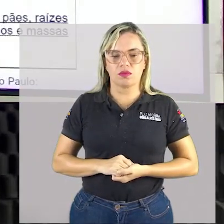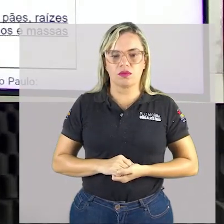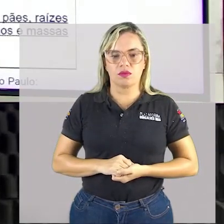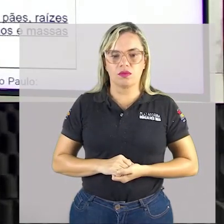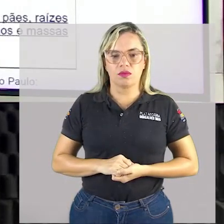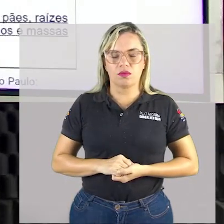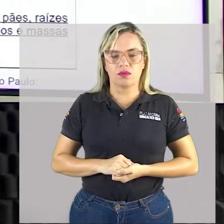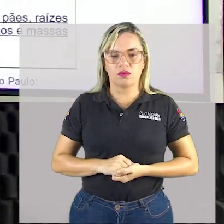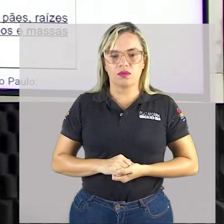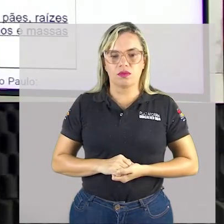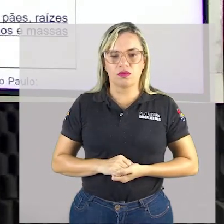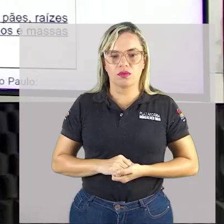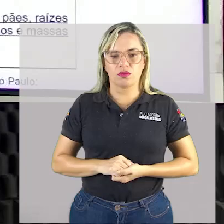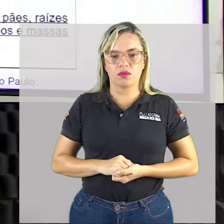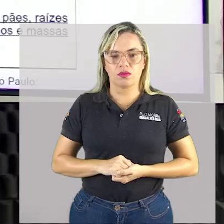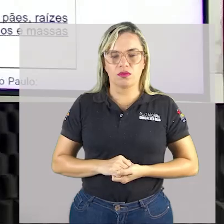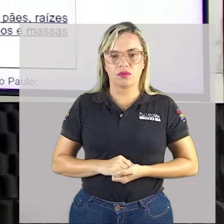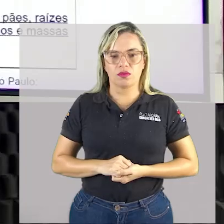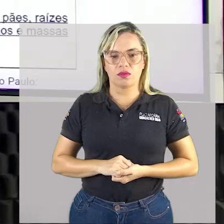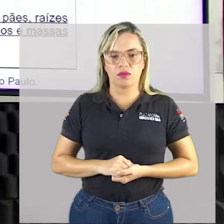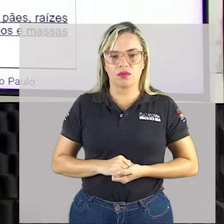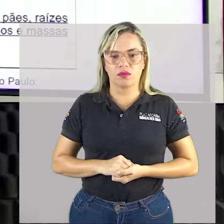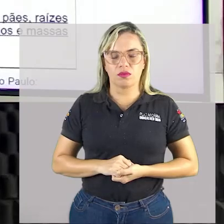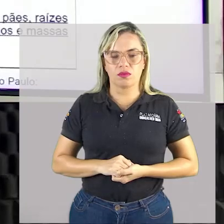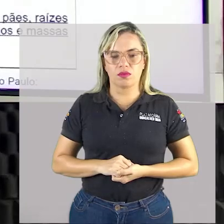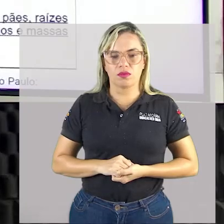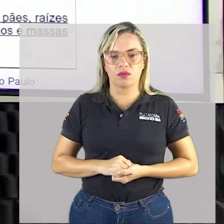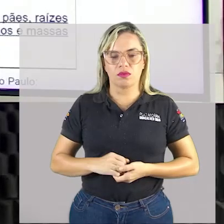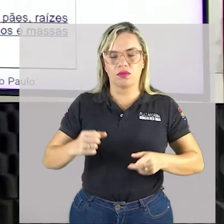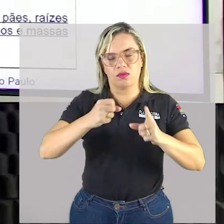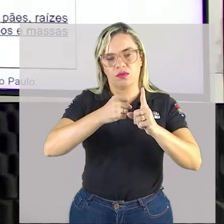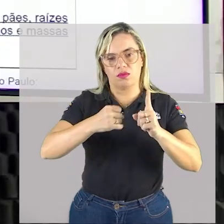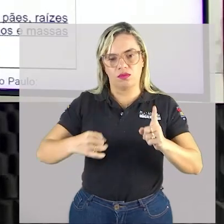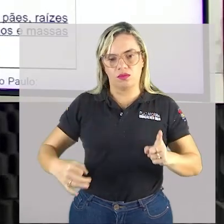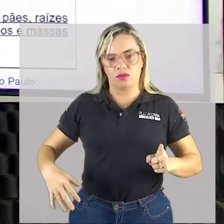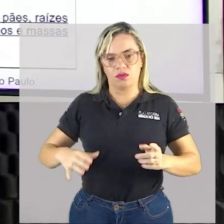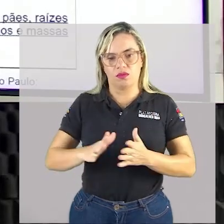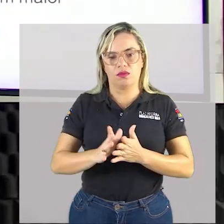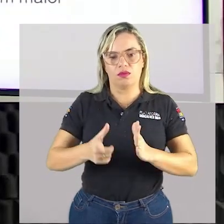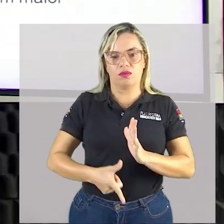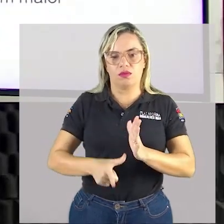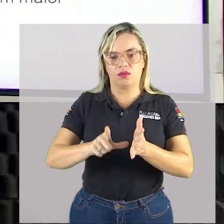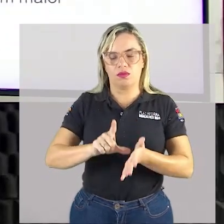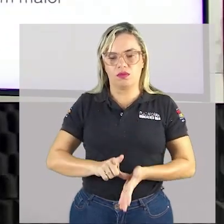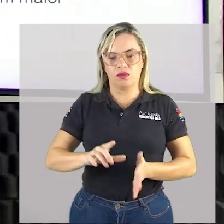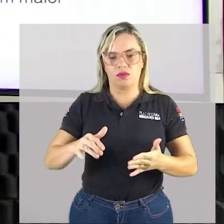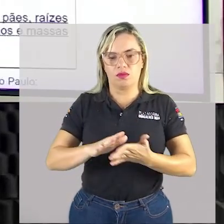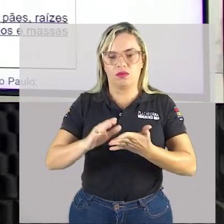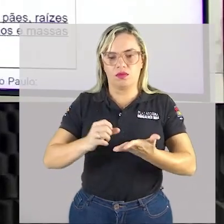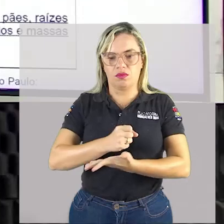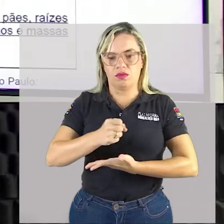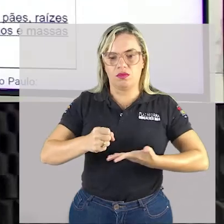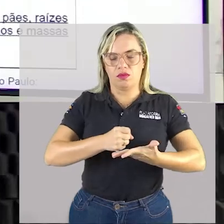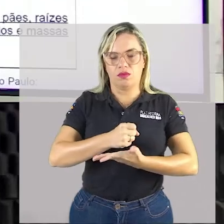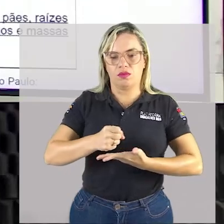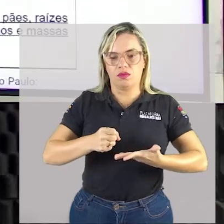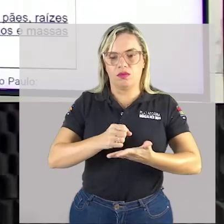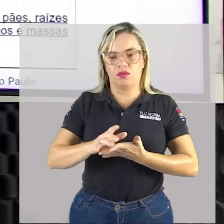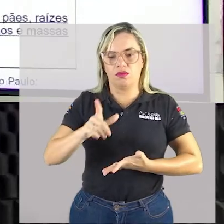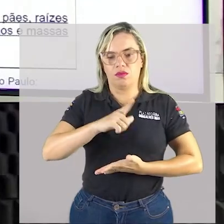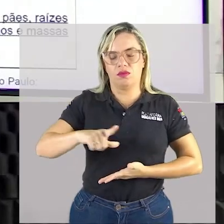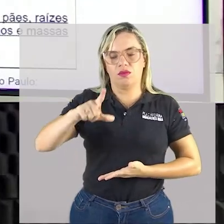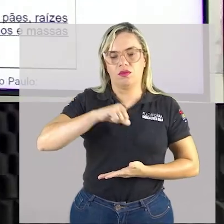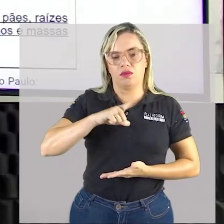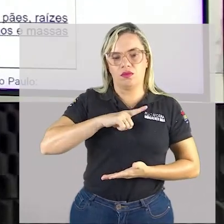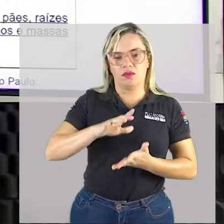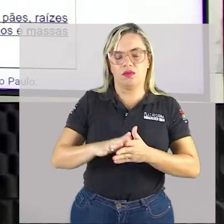a gente, como foi descrito ali anteriormente, na base tem